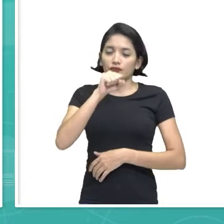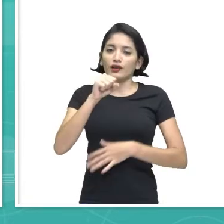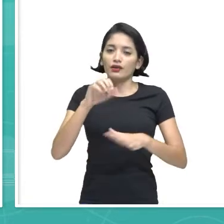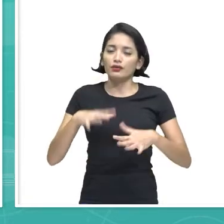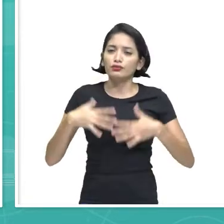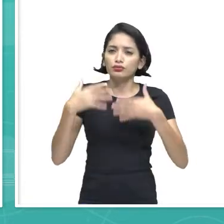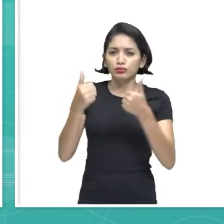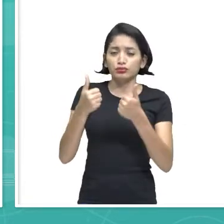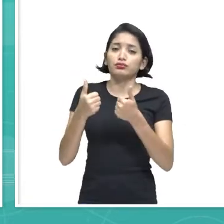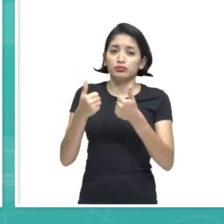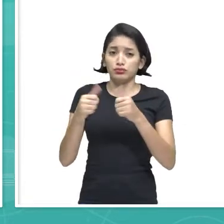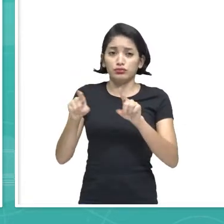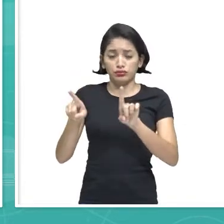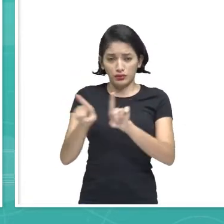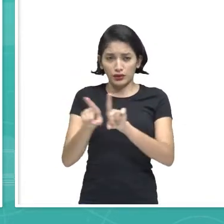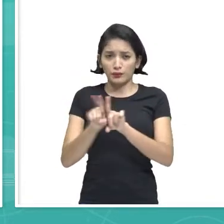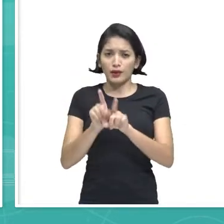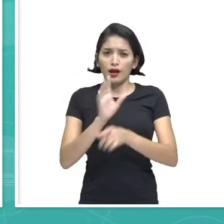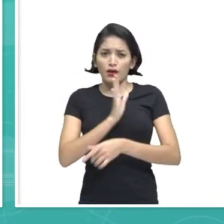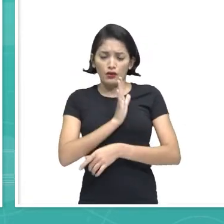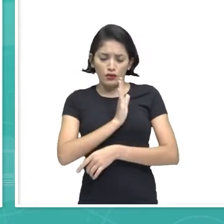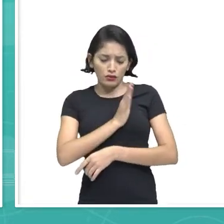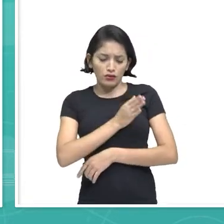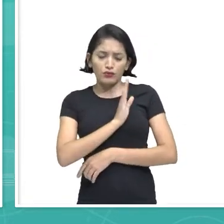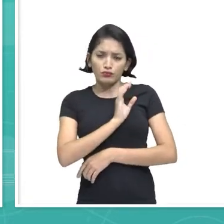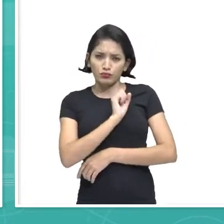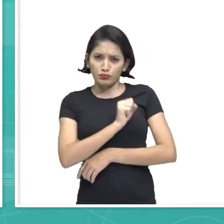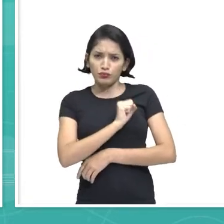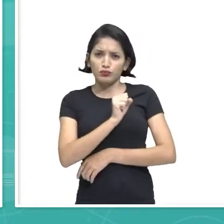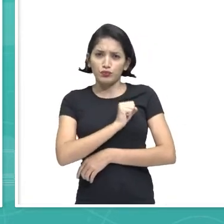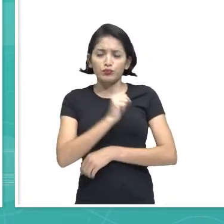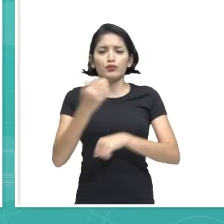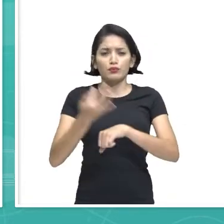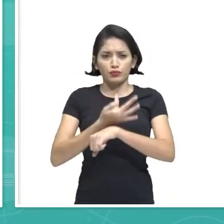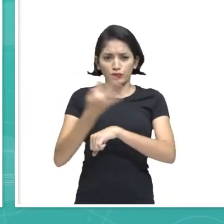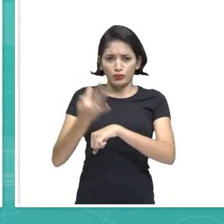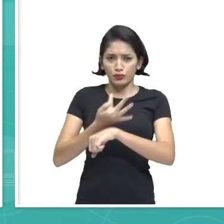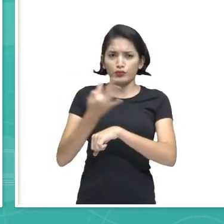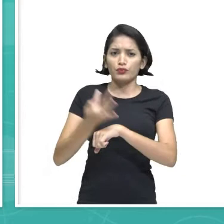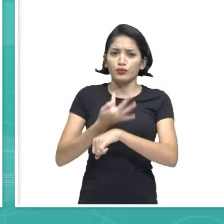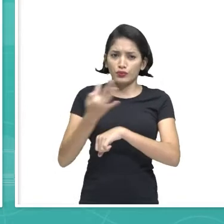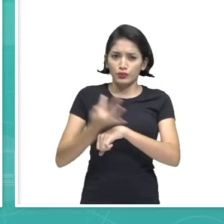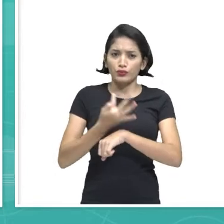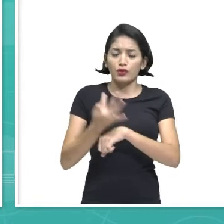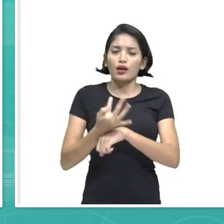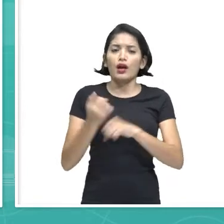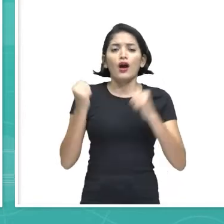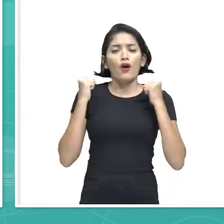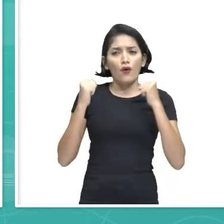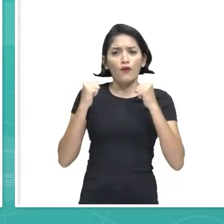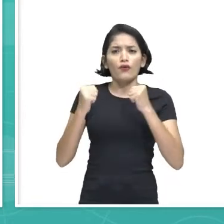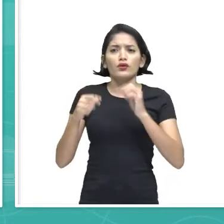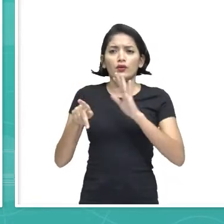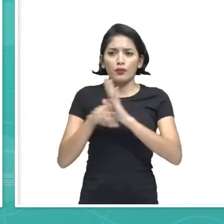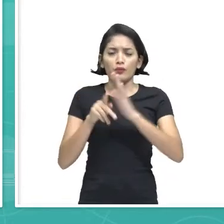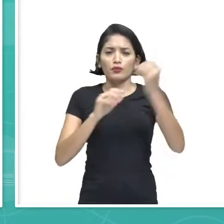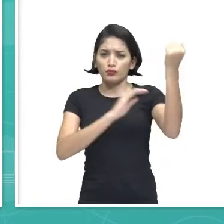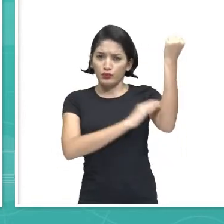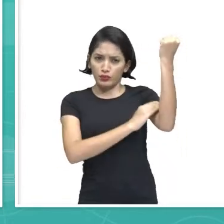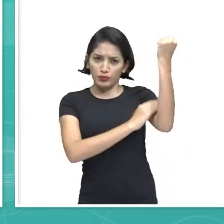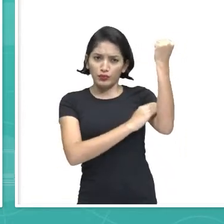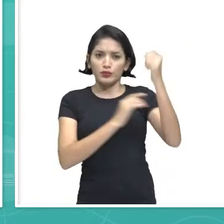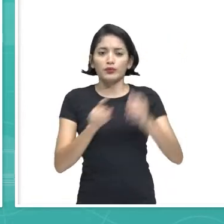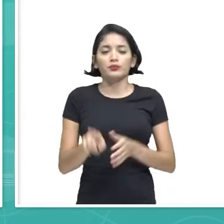A resistência cardiorrespiratória também vai melhorar muito. A resistência relacionada à nossa força muscular também.